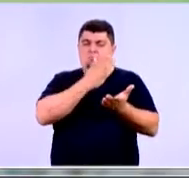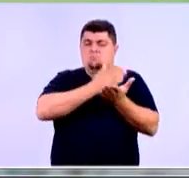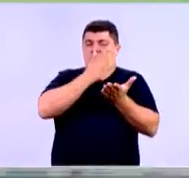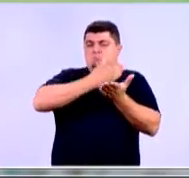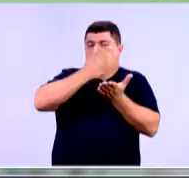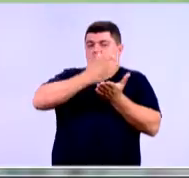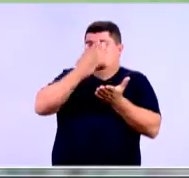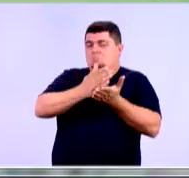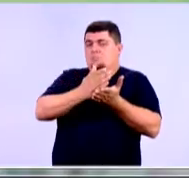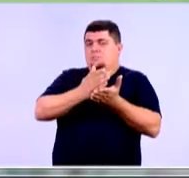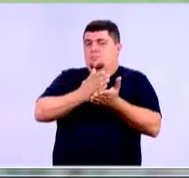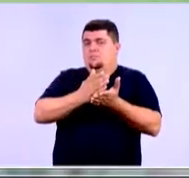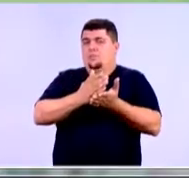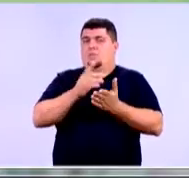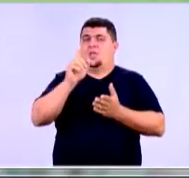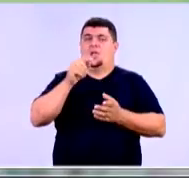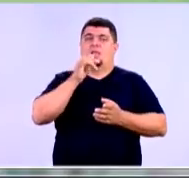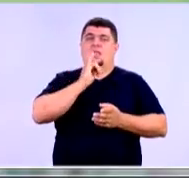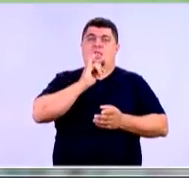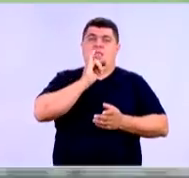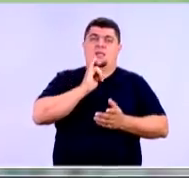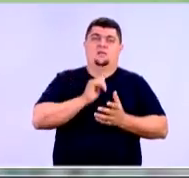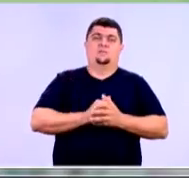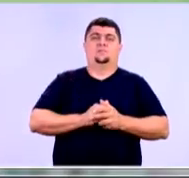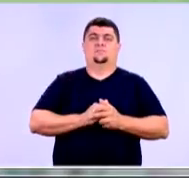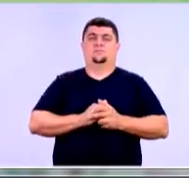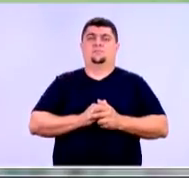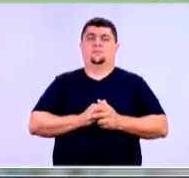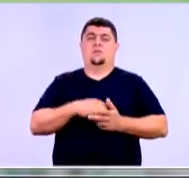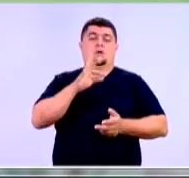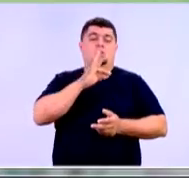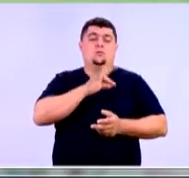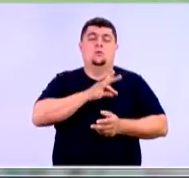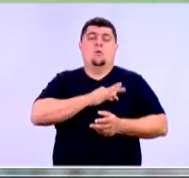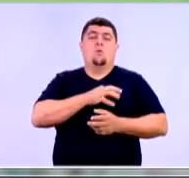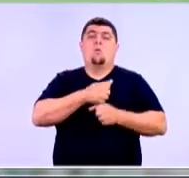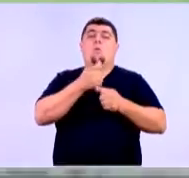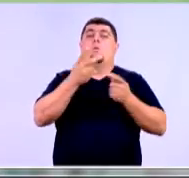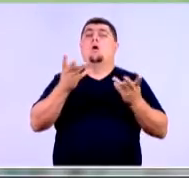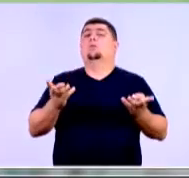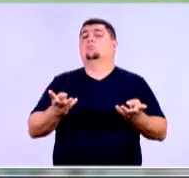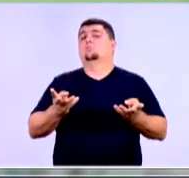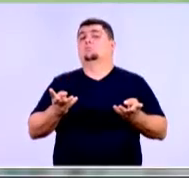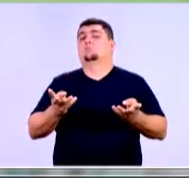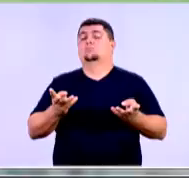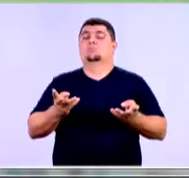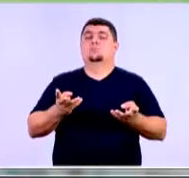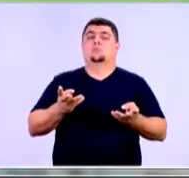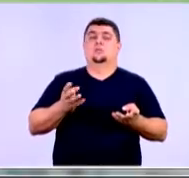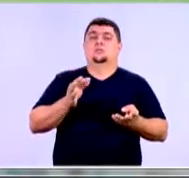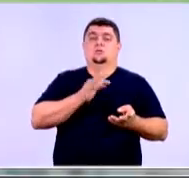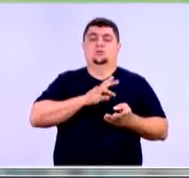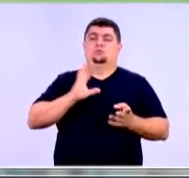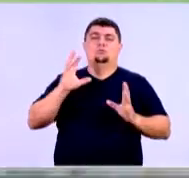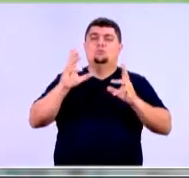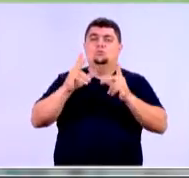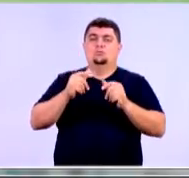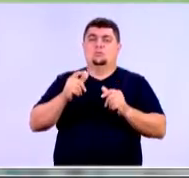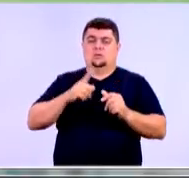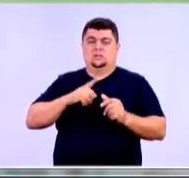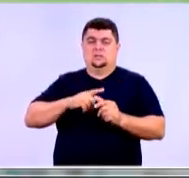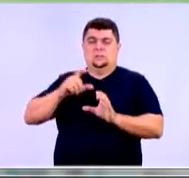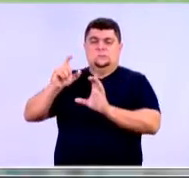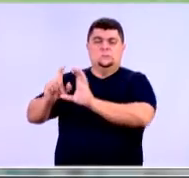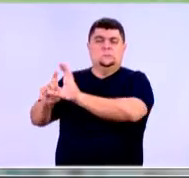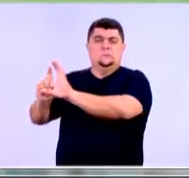aí, gente, tem a ver, por exemplo, com qual é a sua renda mensal, ou qual é a quantidade de dívidas que você já